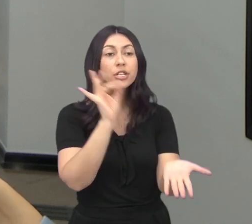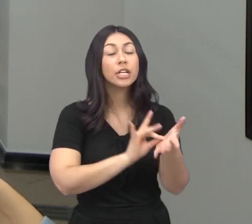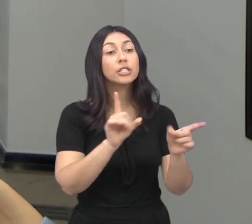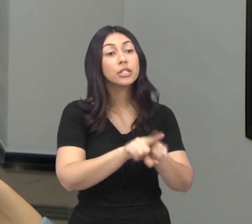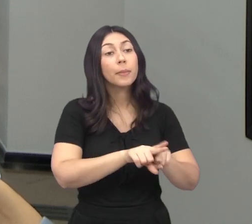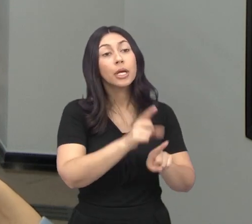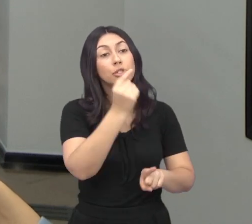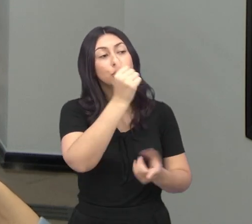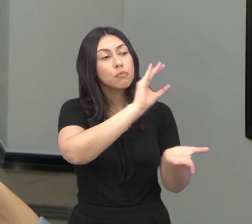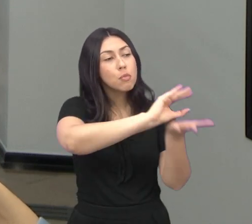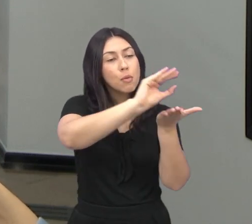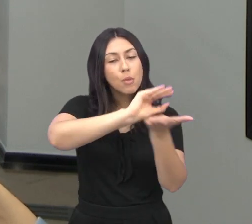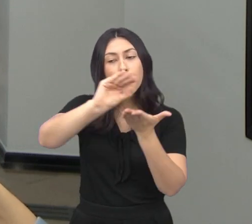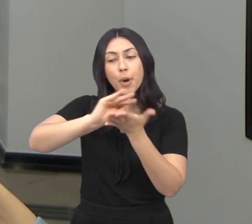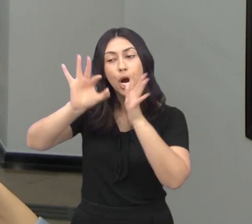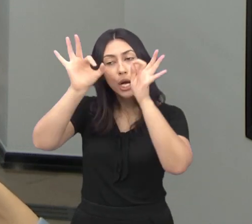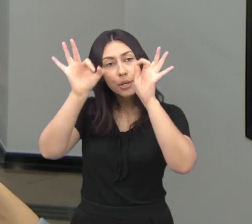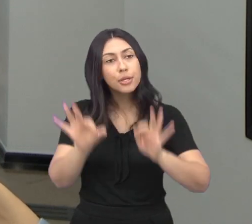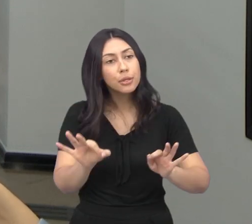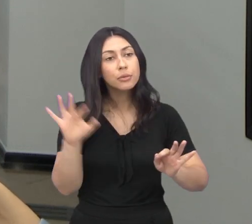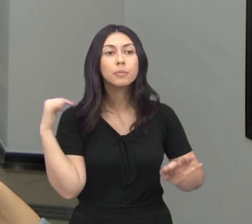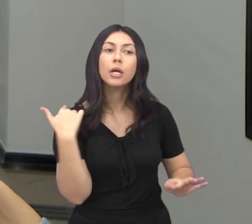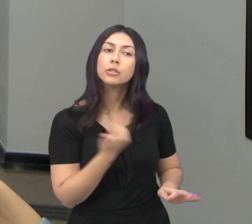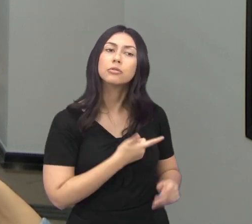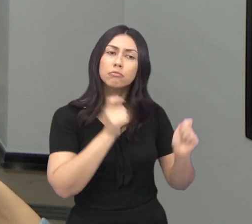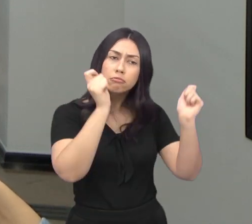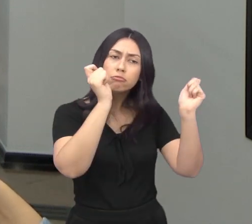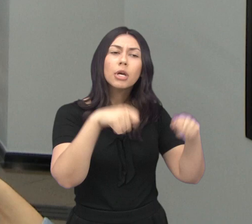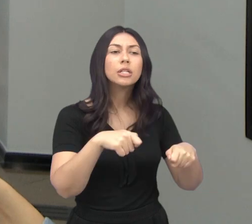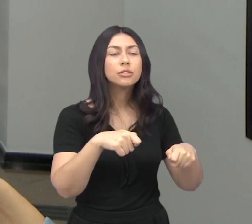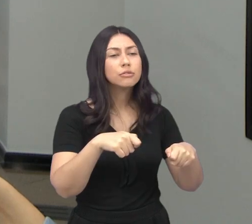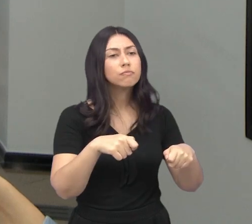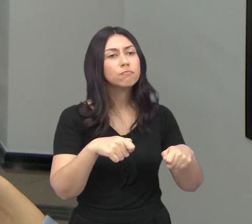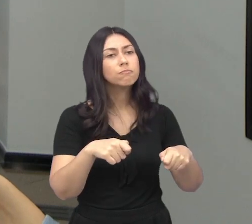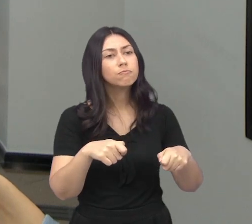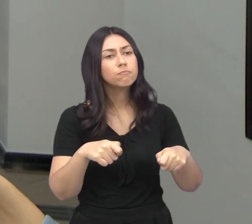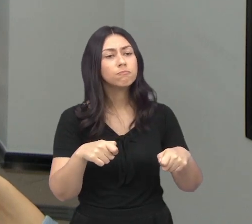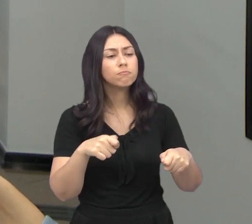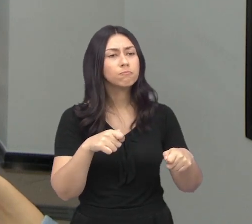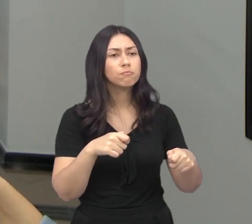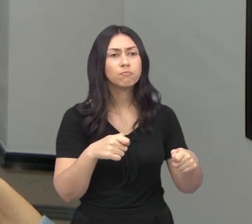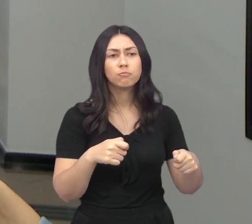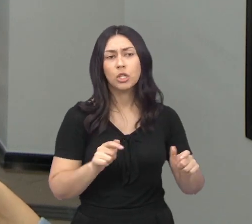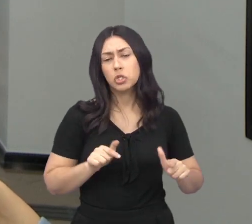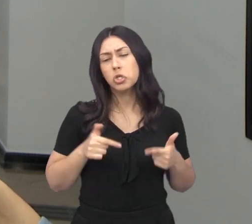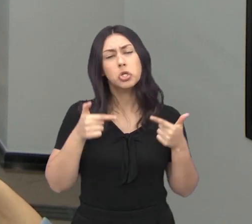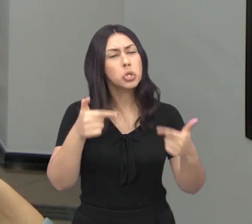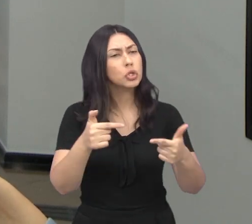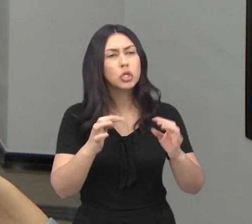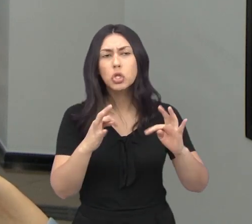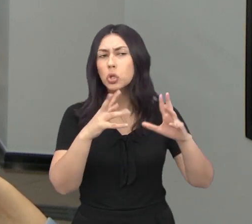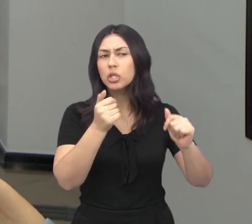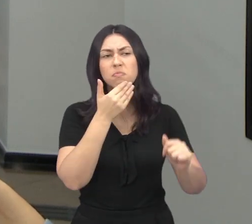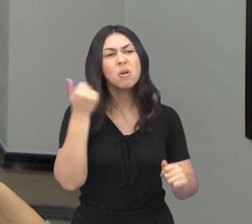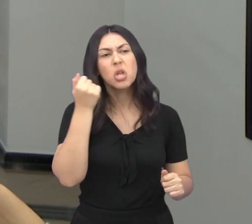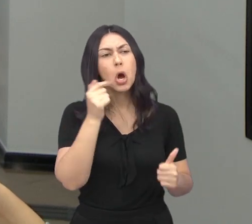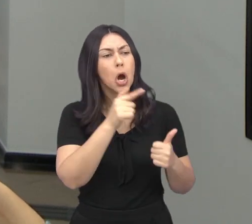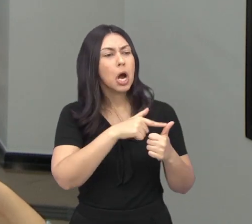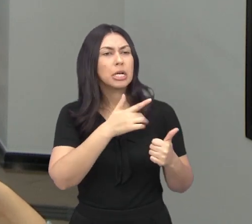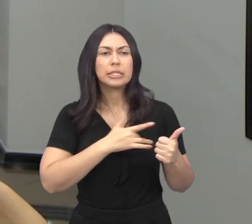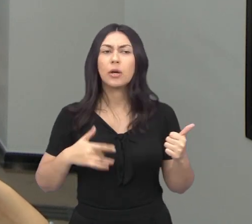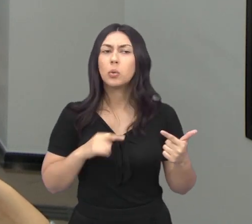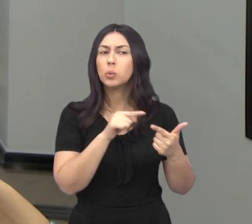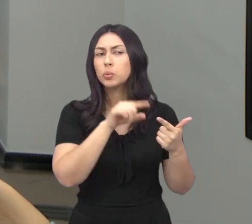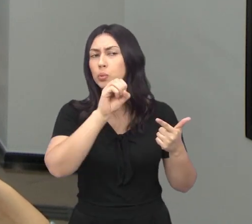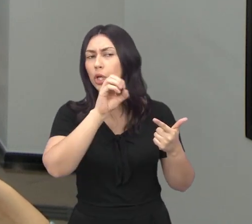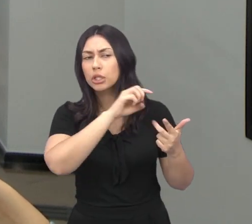ter o uso do recurso público de forma correta para que a gente possa ter mais efetividade em todas as políticas públicas, saúde,